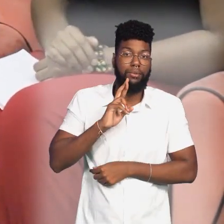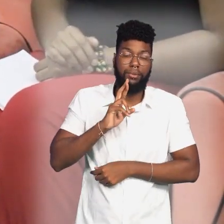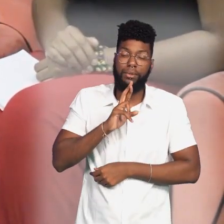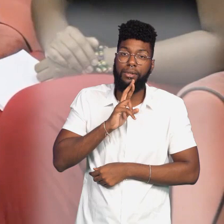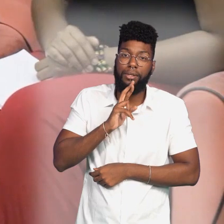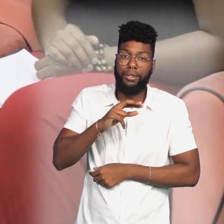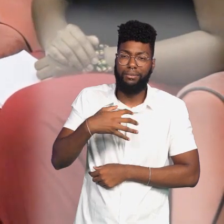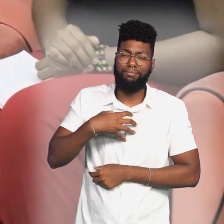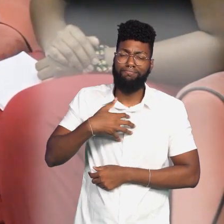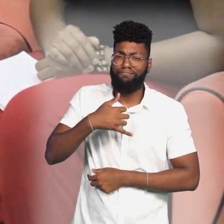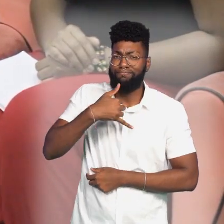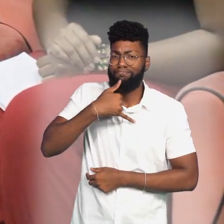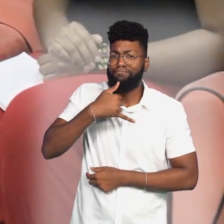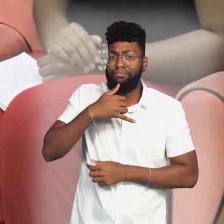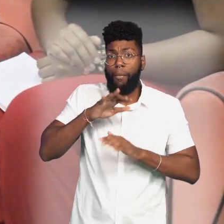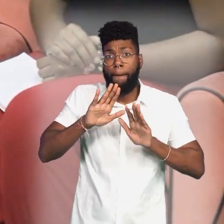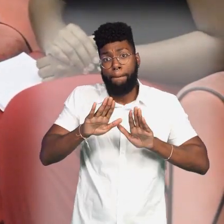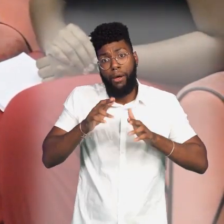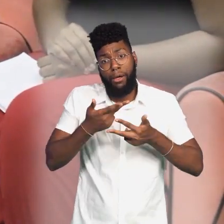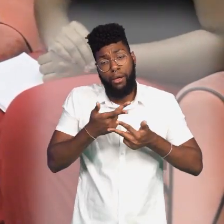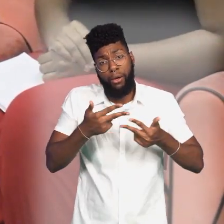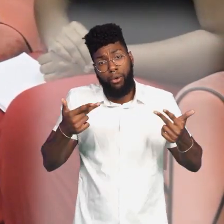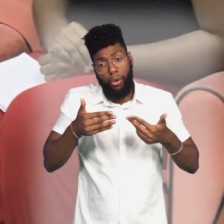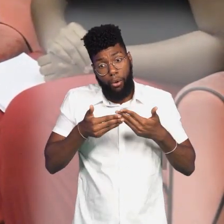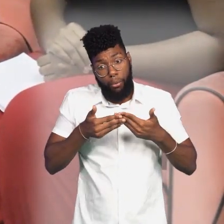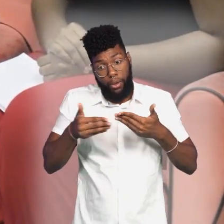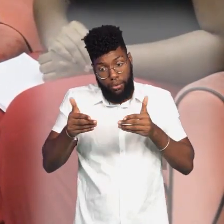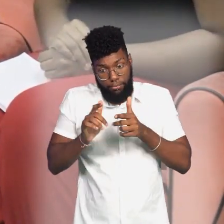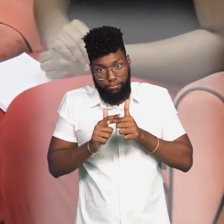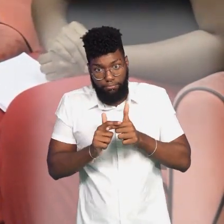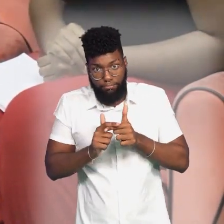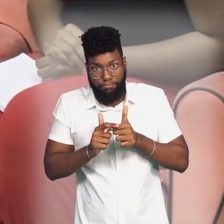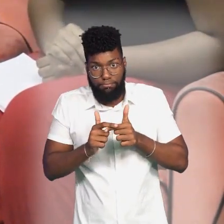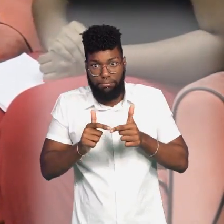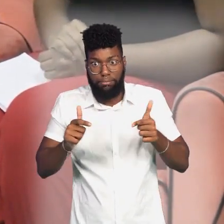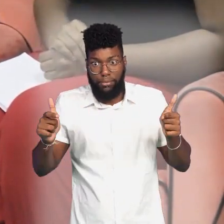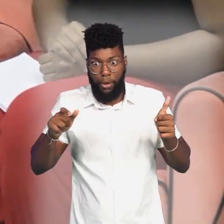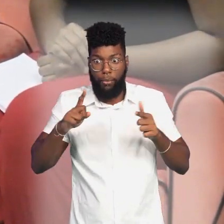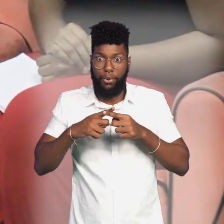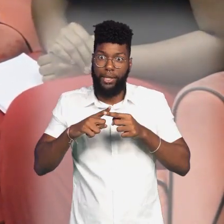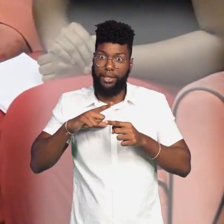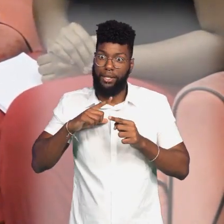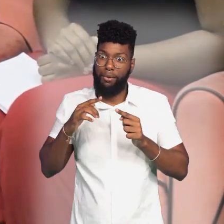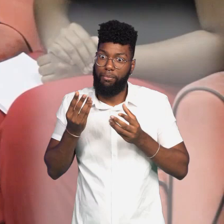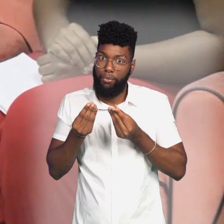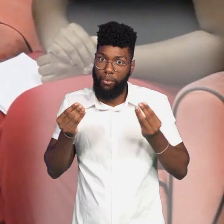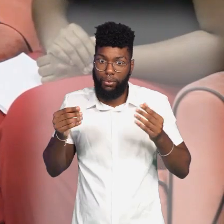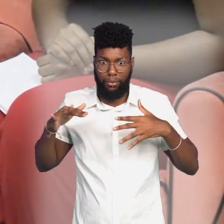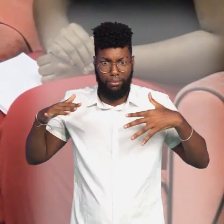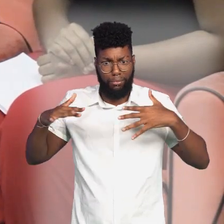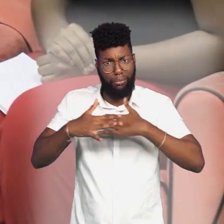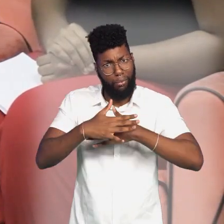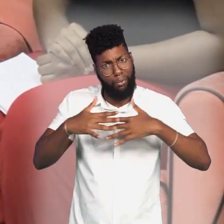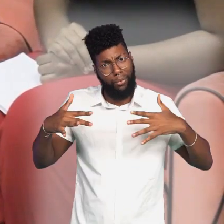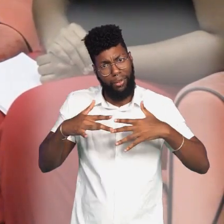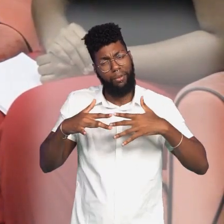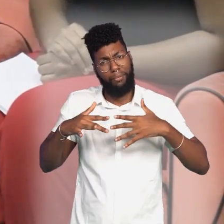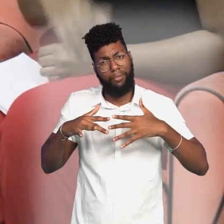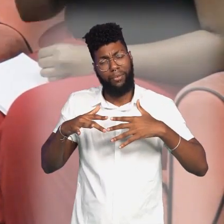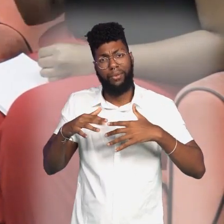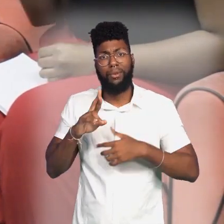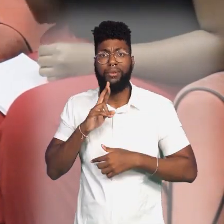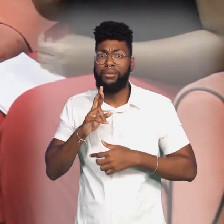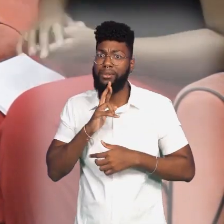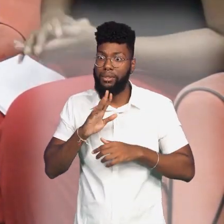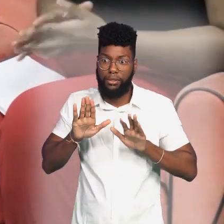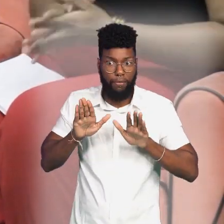Mas aí as coisas foram crescendo, quando eu vi lá que dava mais movimento do que... Acabou tirando o restaurante de foco e nós viramos